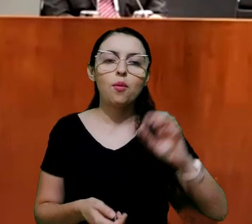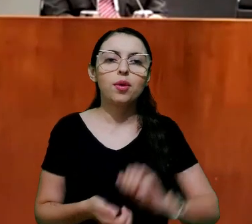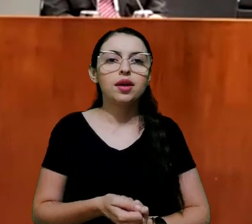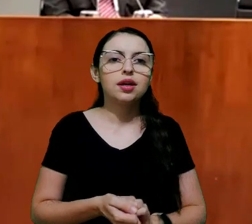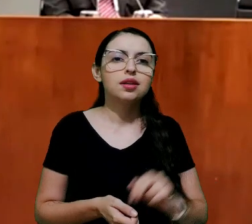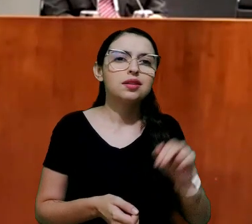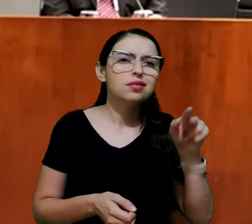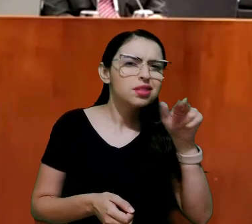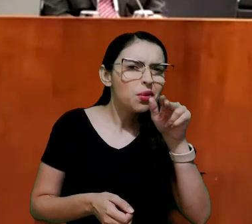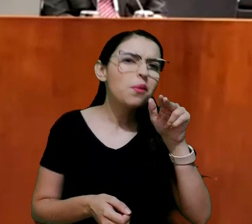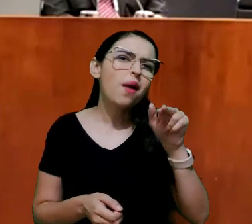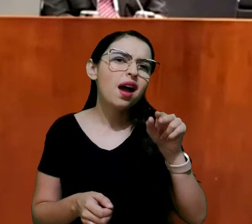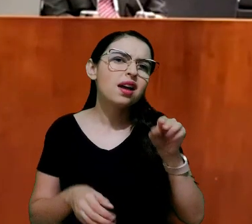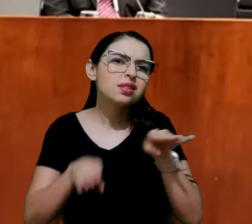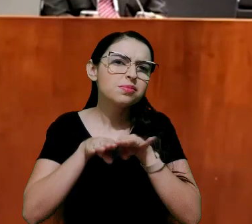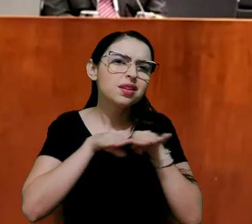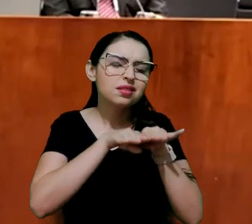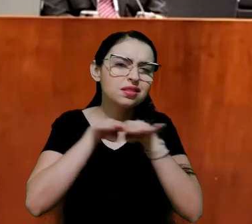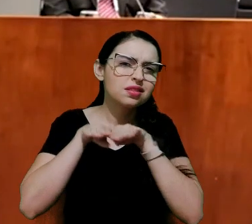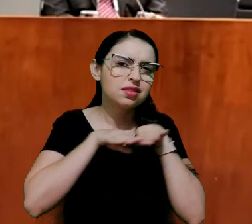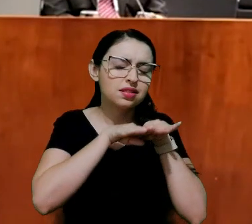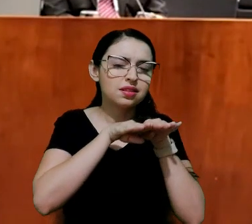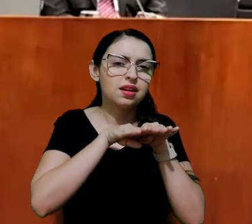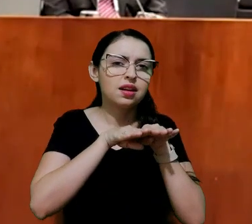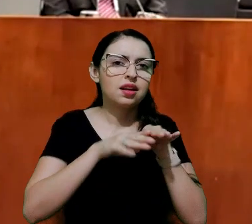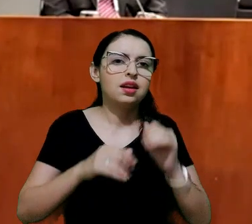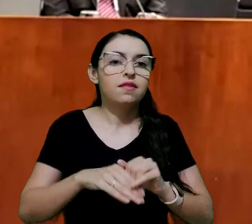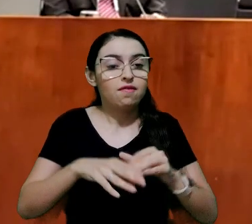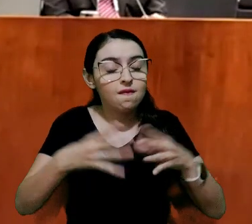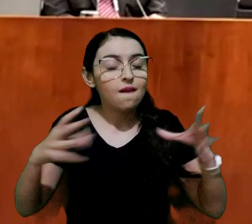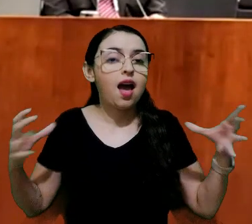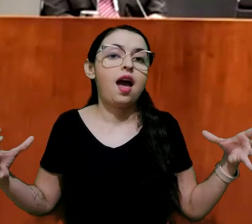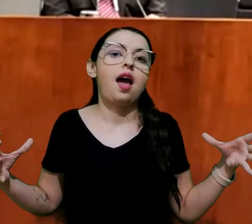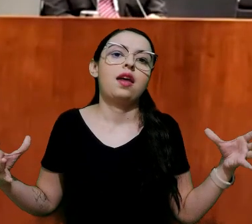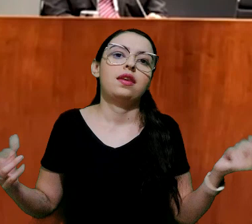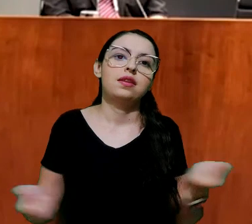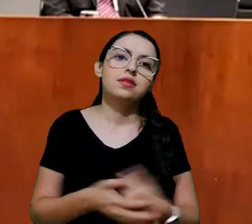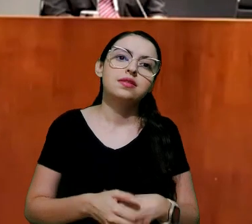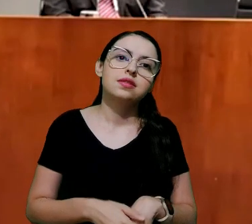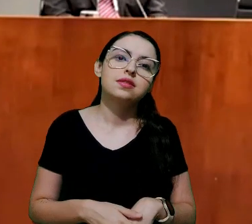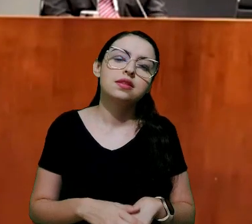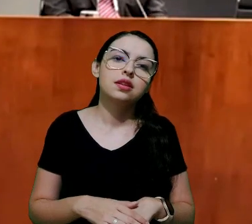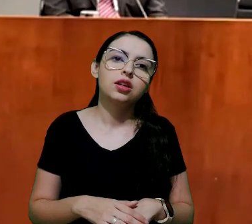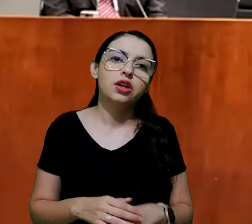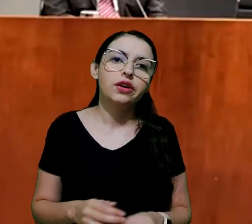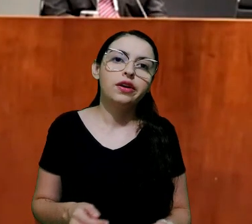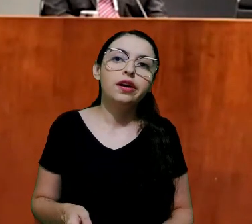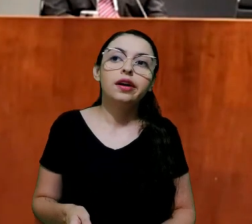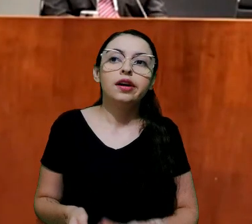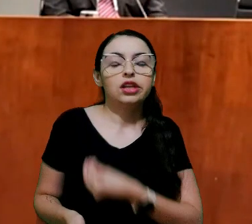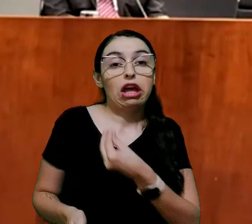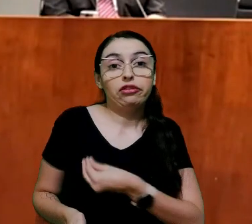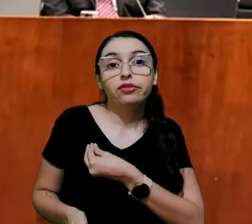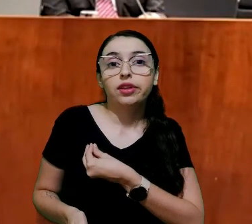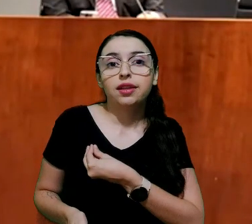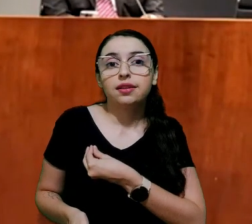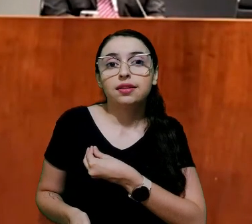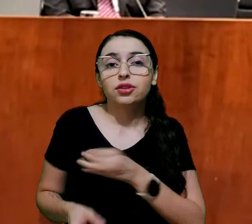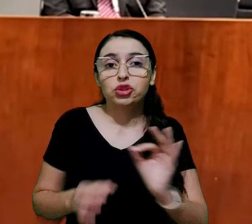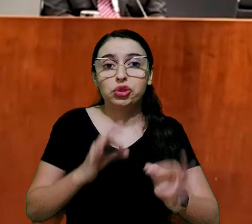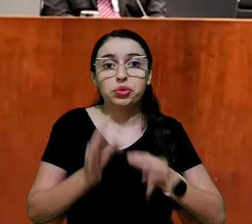força da sociologia é imensa em cima da estrutura jurídica. Só que tem mais.